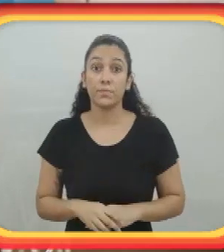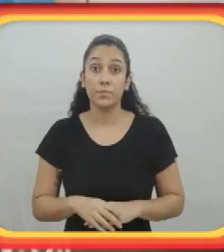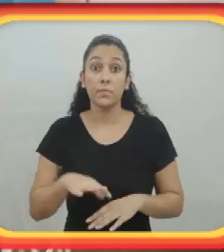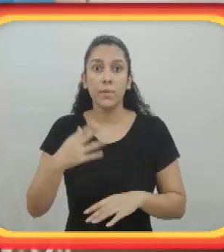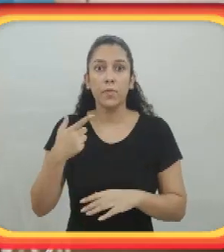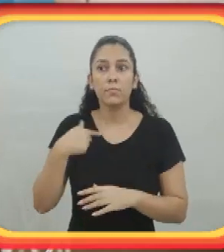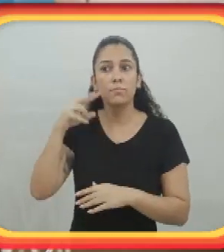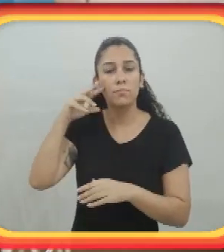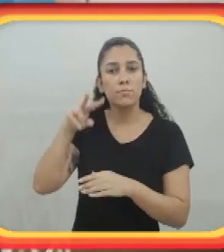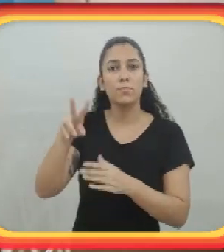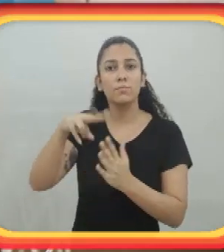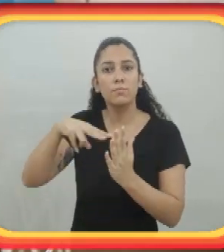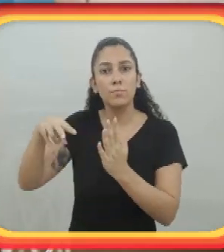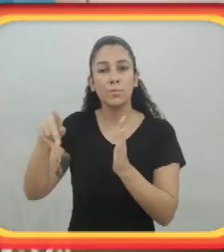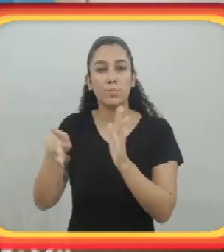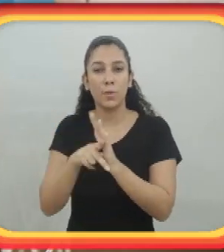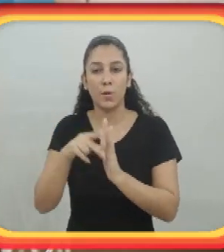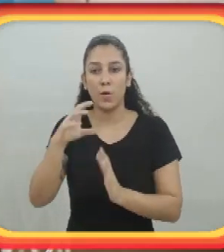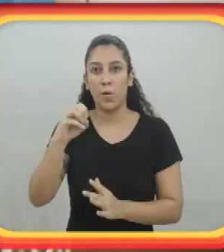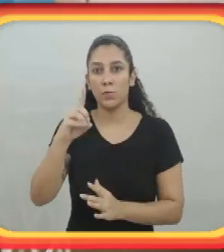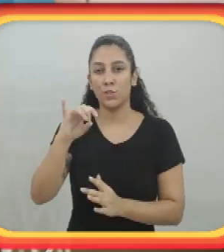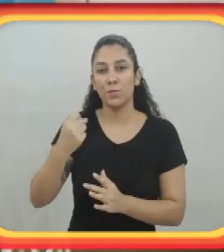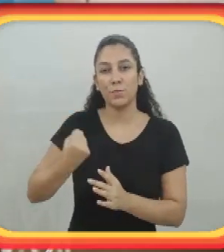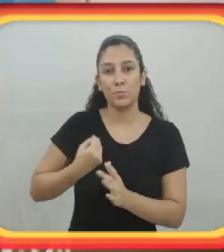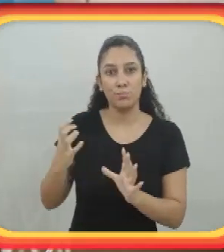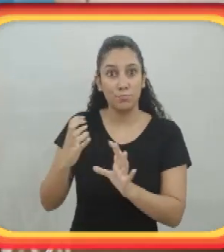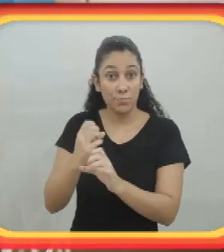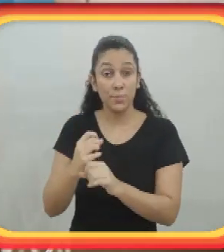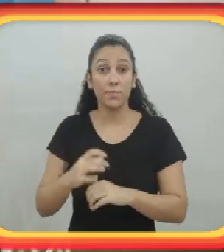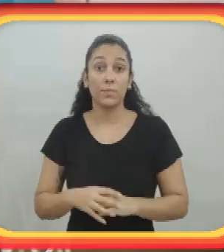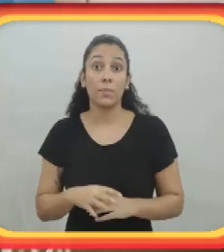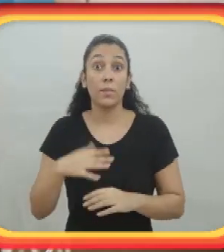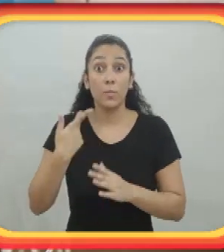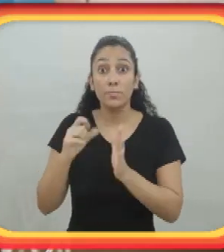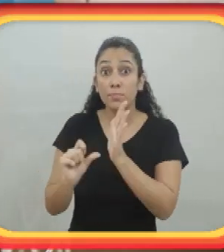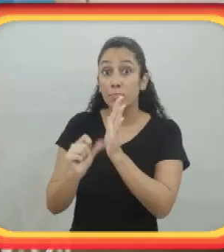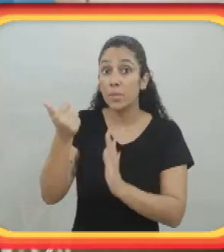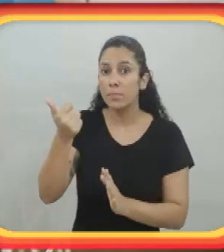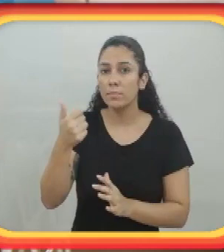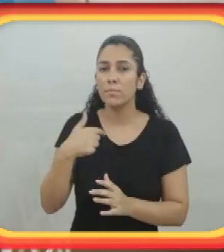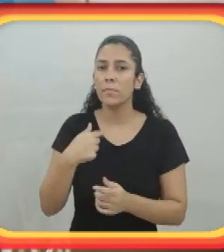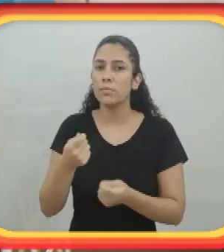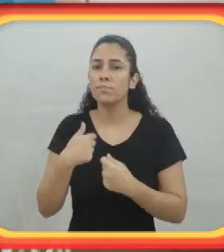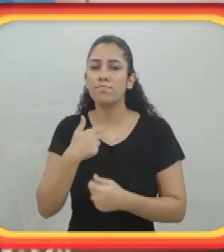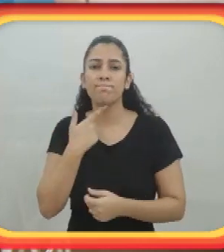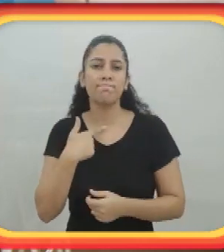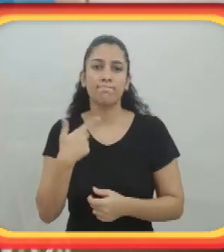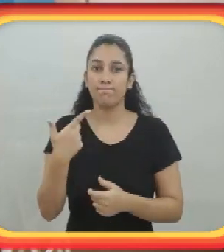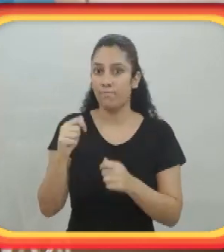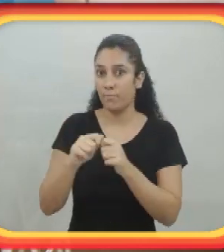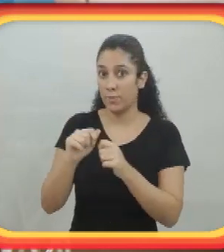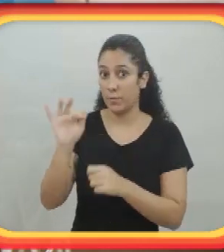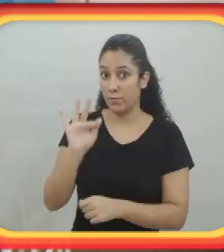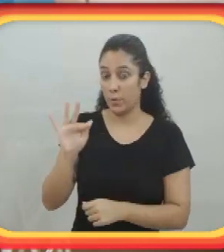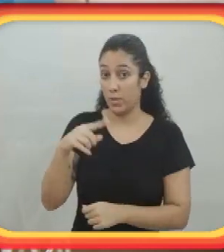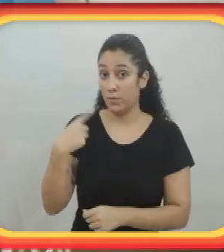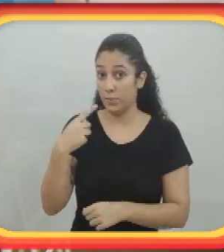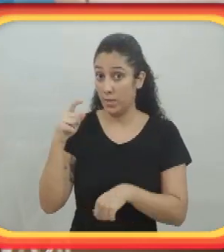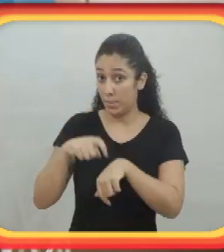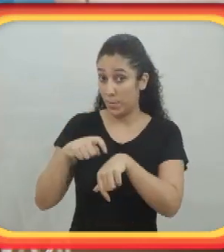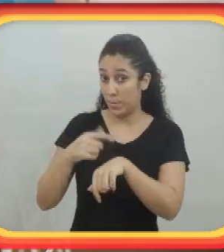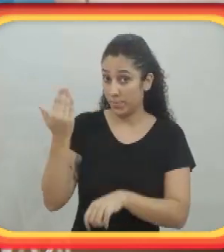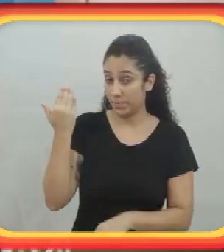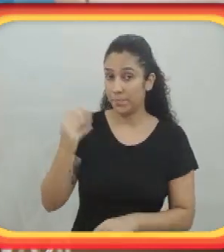uns 14 anos mais ou menos de idade. Eu fui numa aula de direito penal com a minha